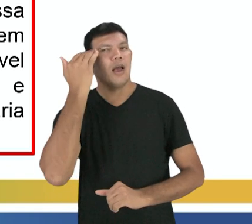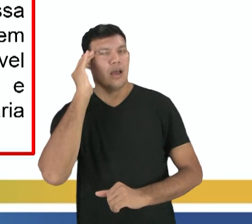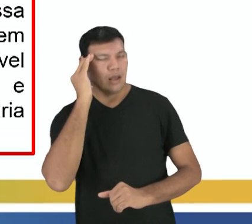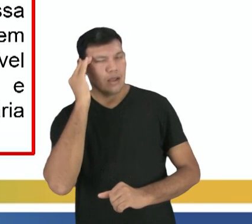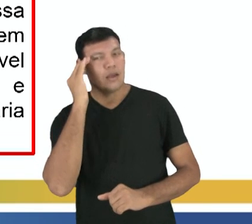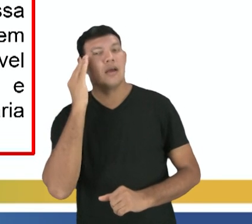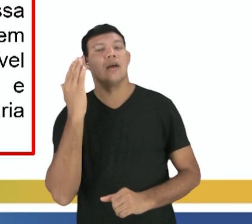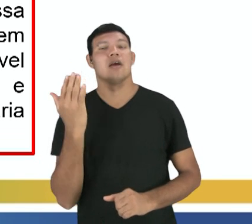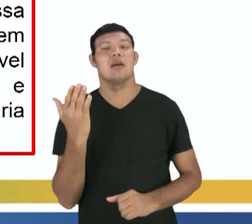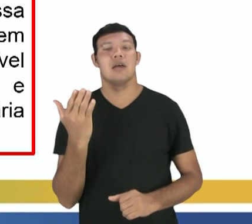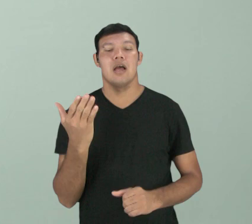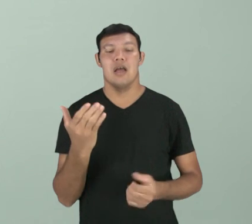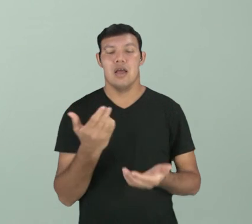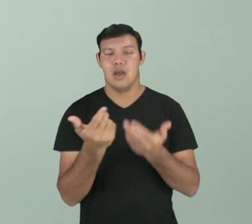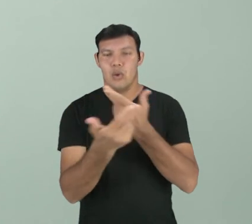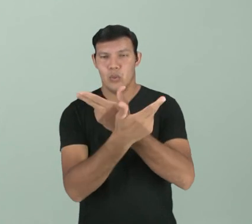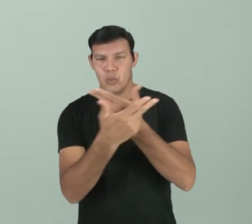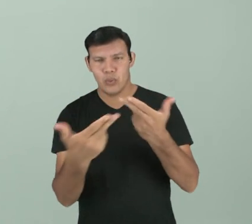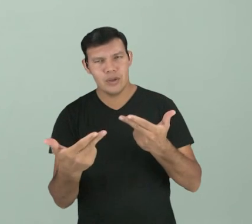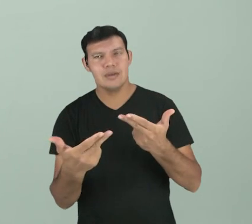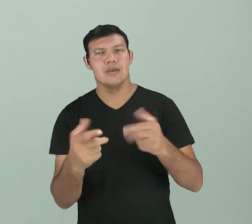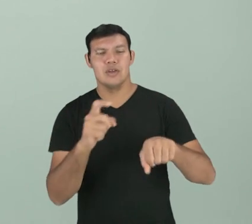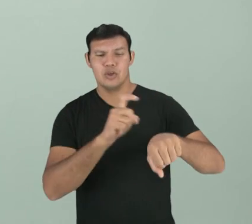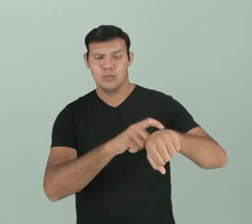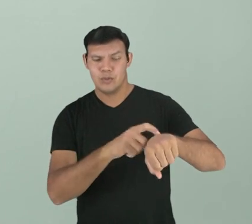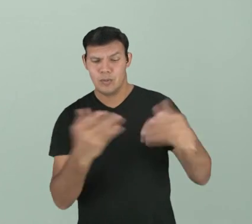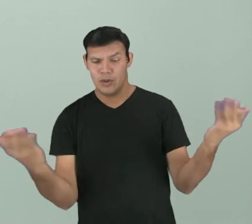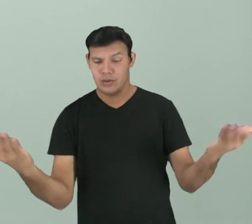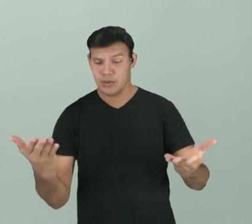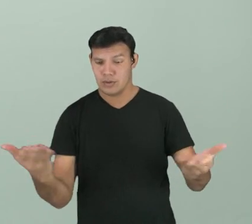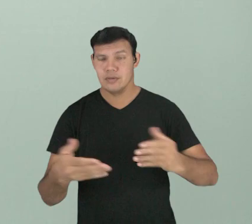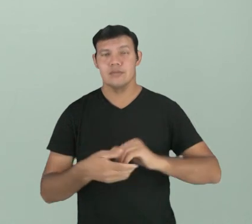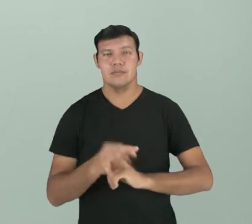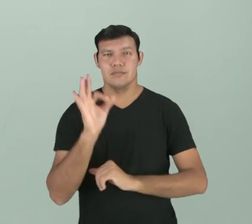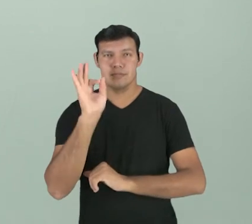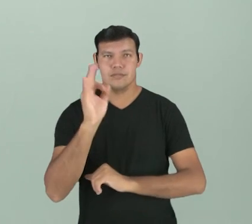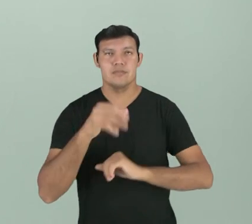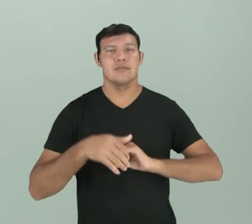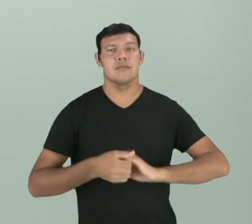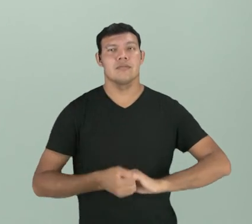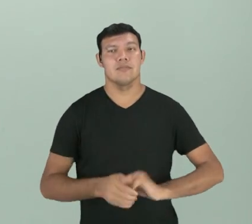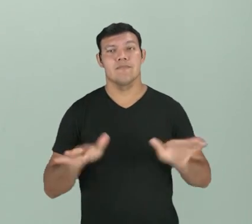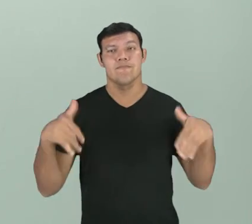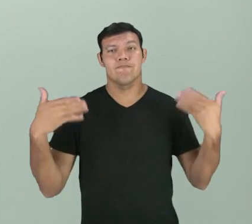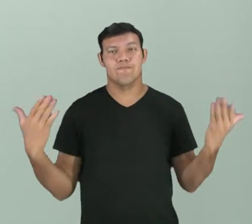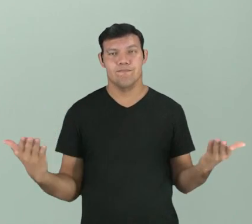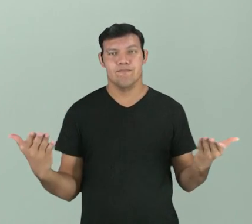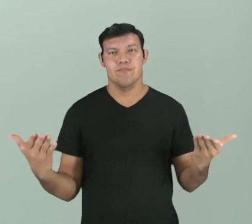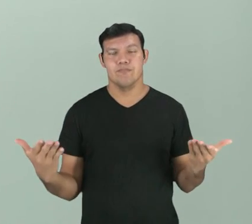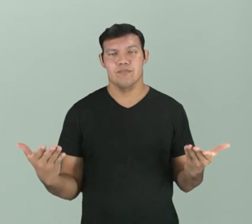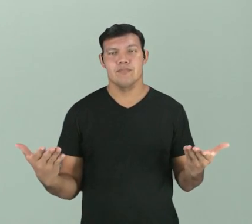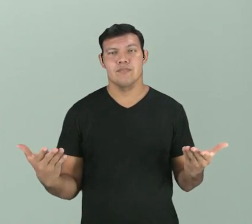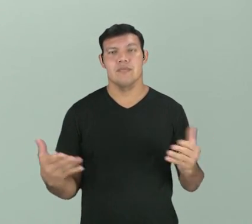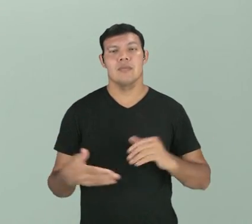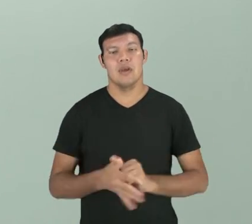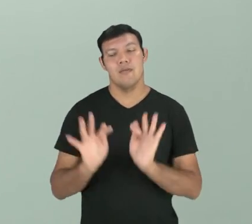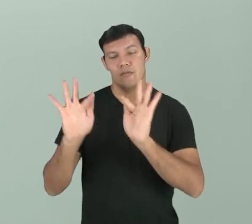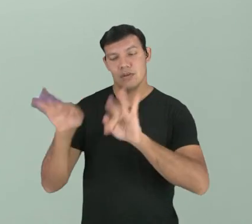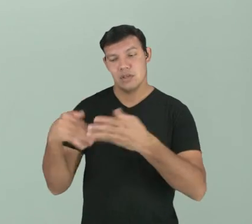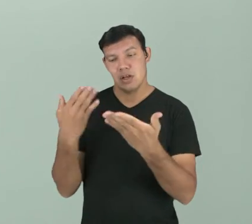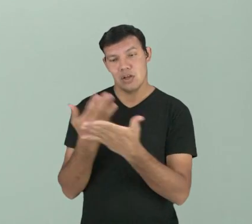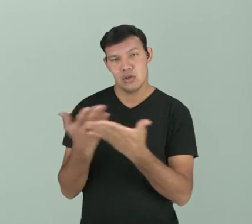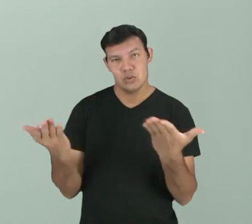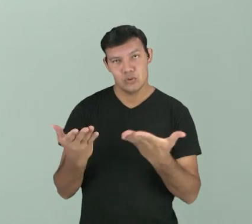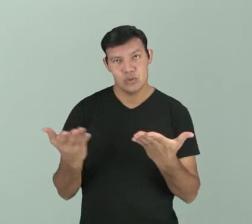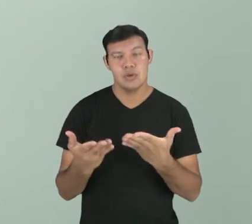compreender e explicar as coisas que estavam acontecendo ali naquele momento, tá certo? Então, pessoal, por hoje é só,